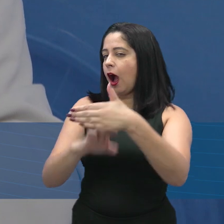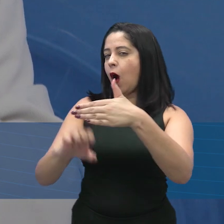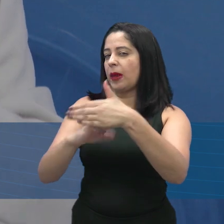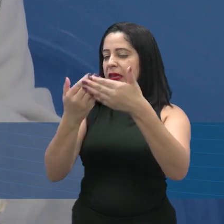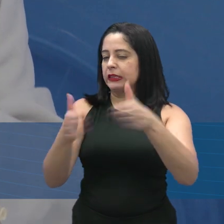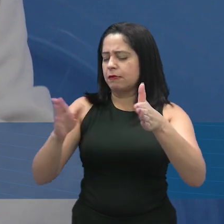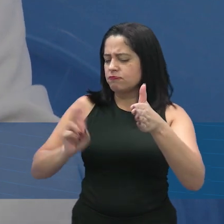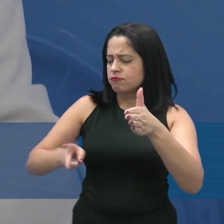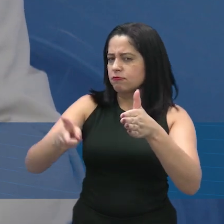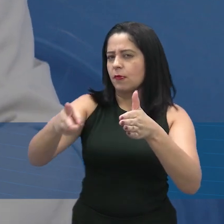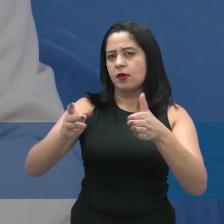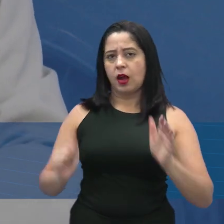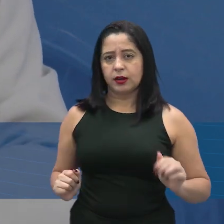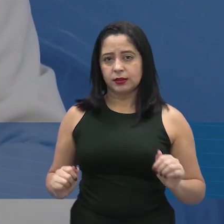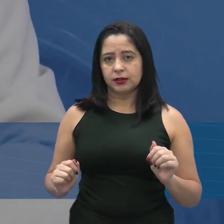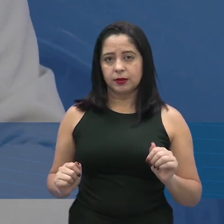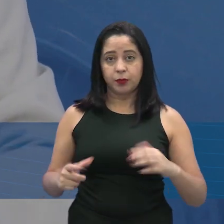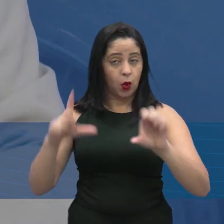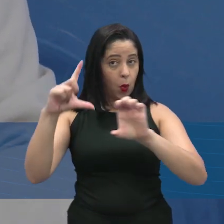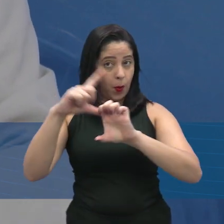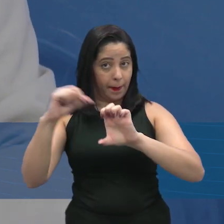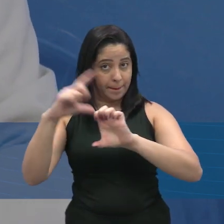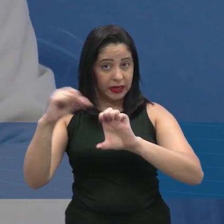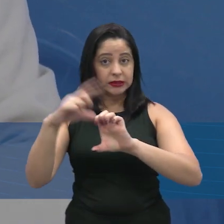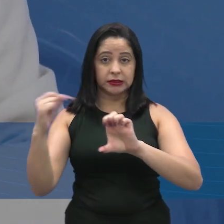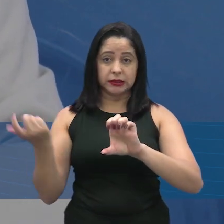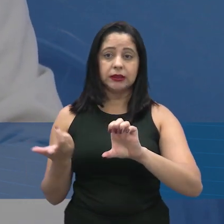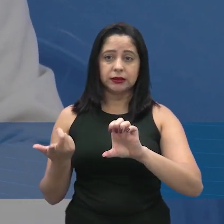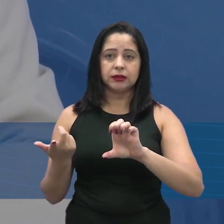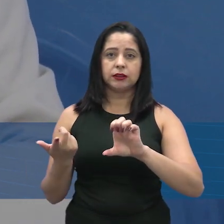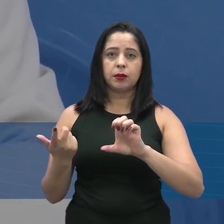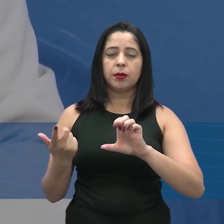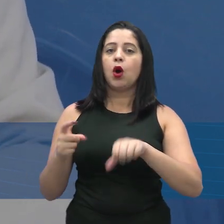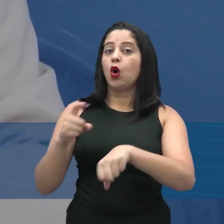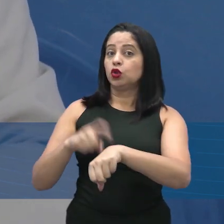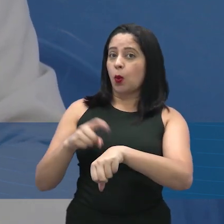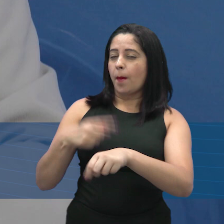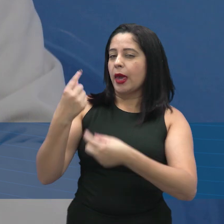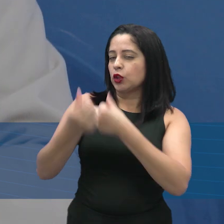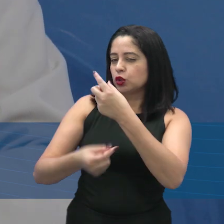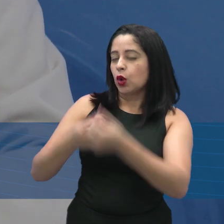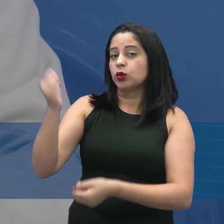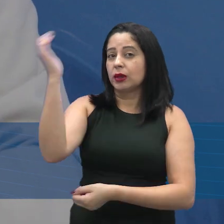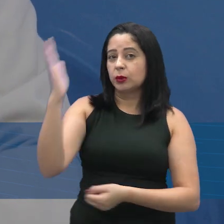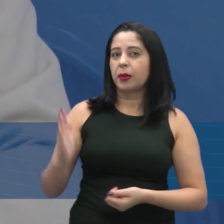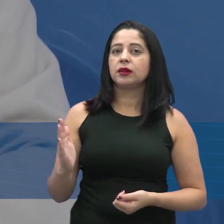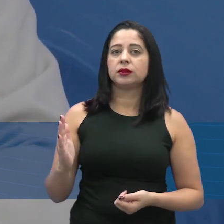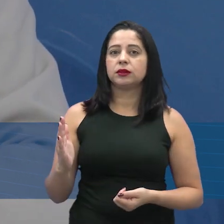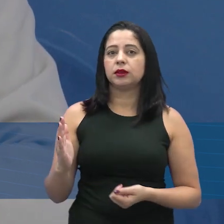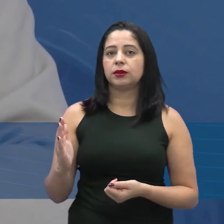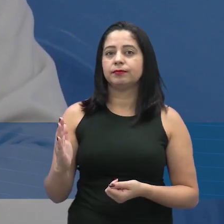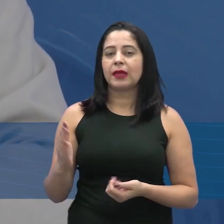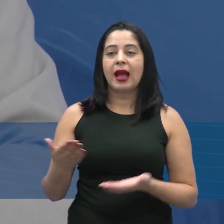sucedido. O empreendedorismo, em alguns momentos, na economia brasileira em particular, virou assim a